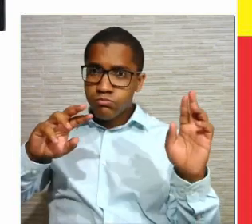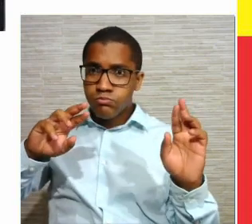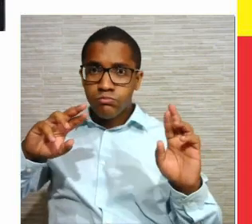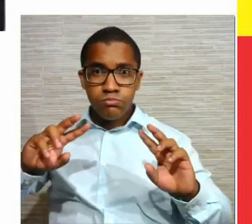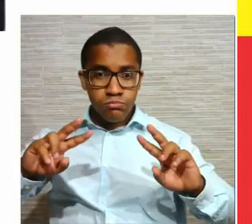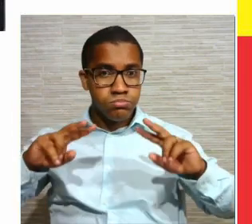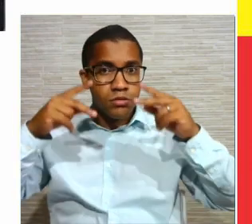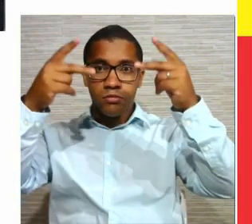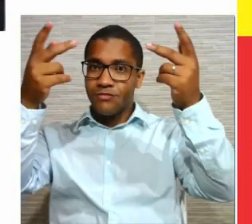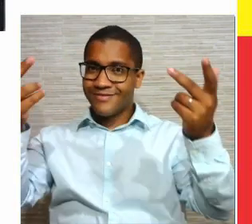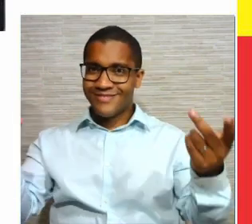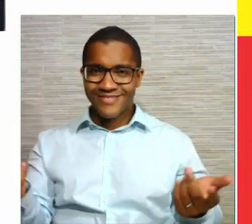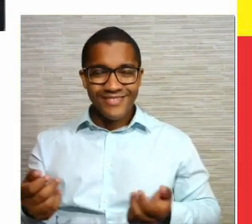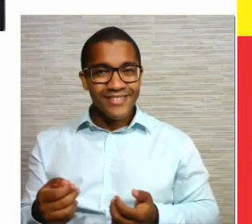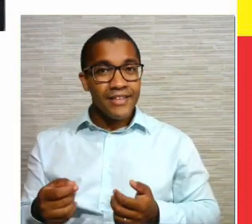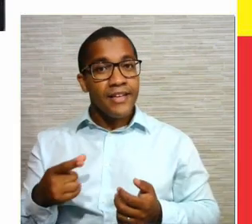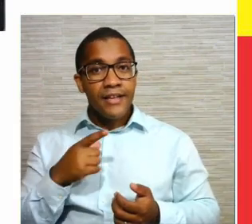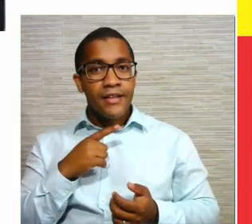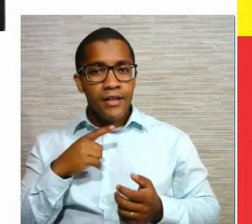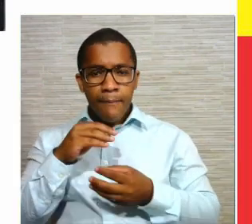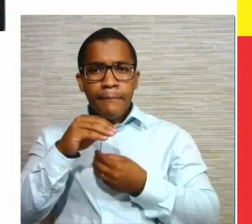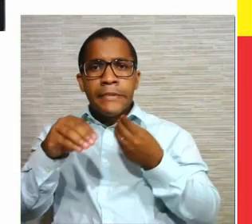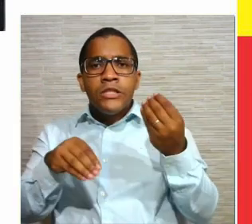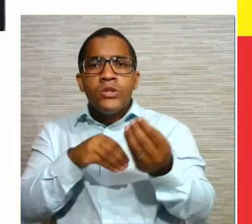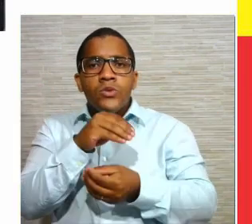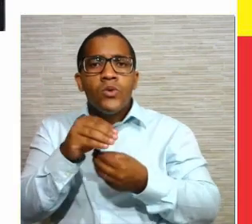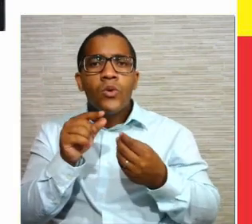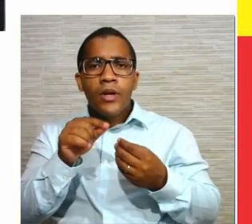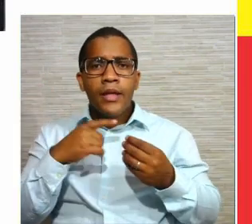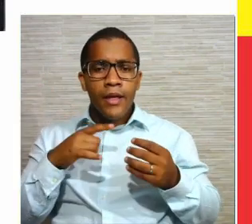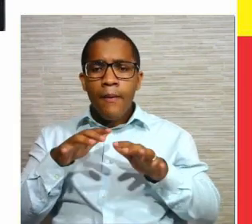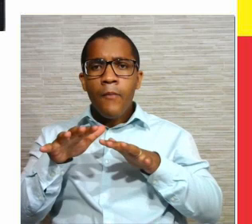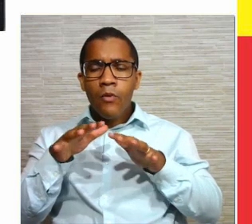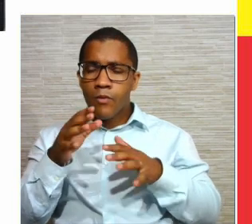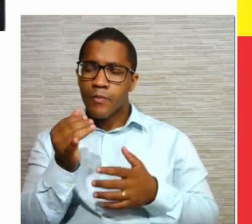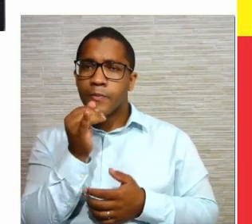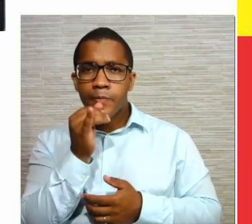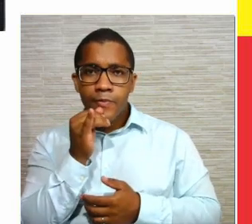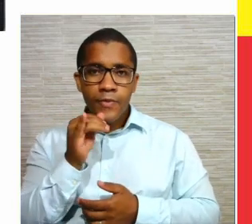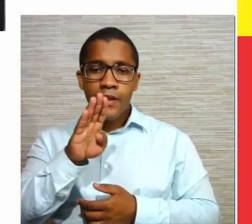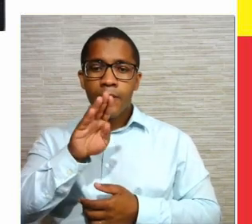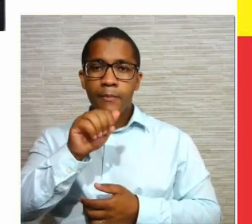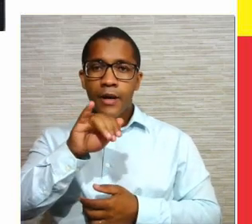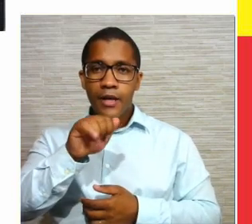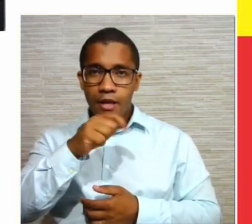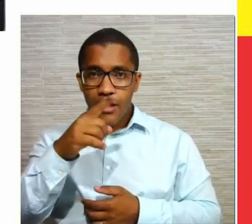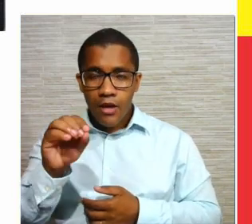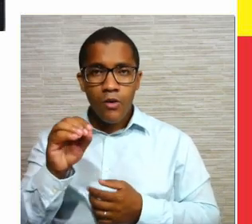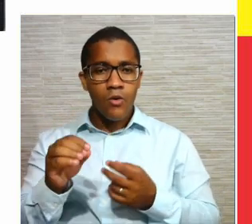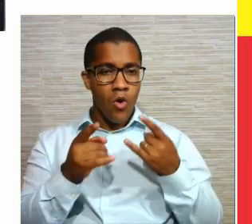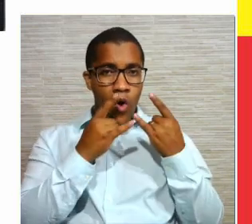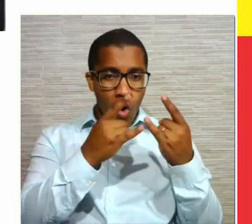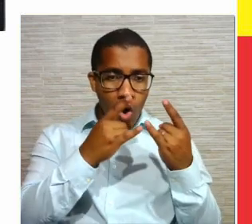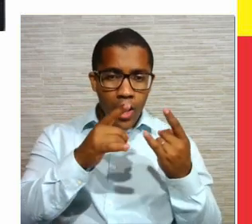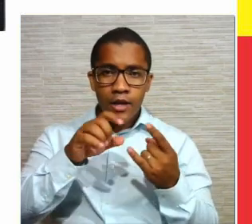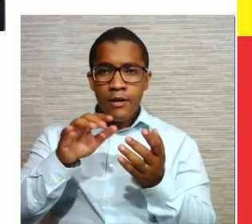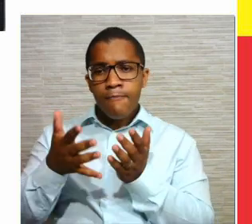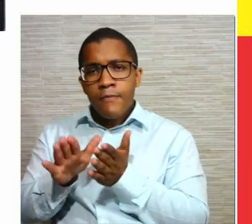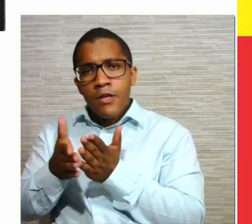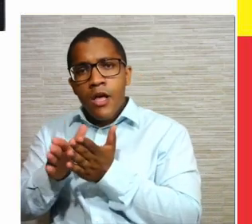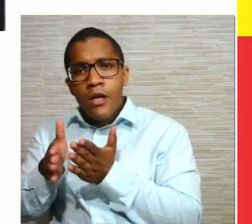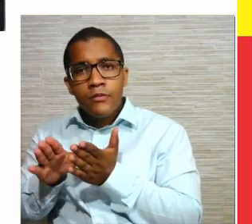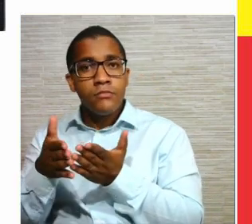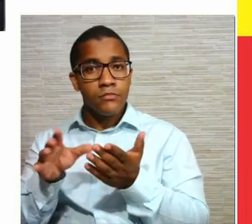que misturava a cultura pop mundial com a MPB, misturou ritmos como baião, rock e